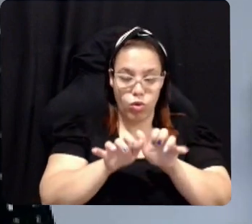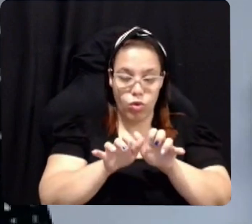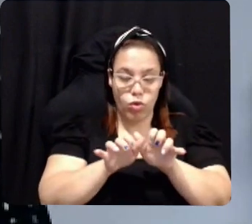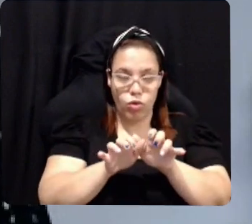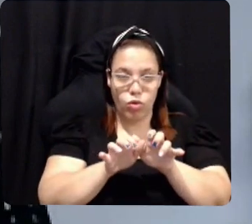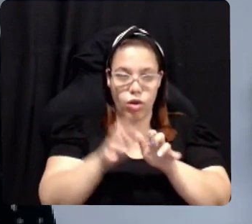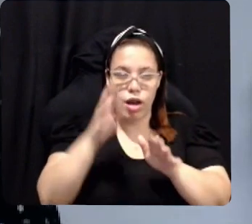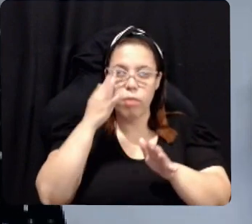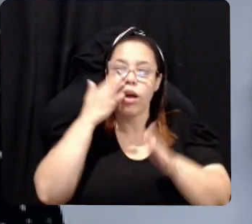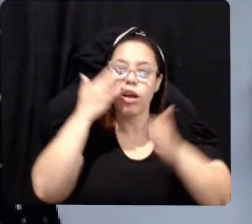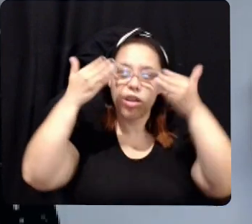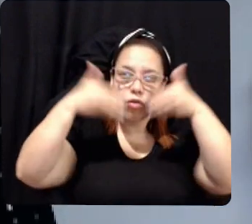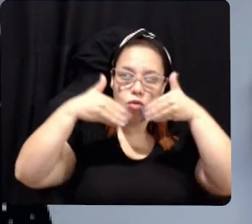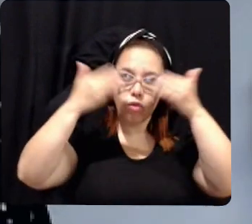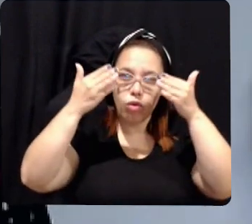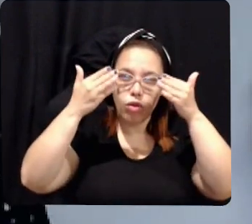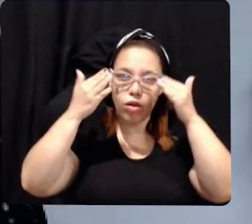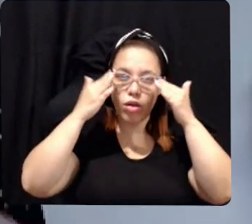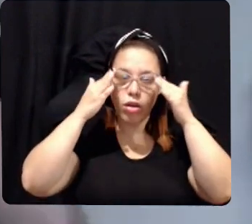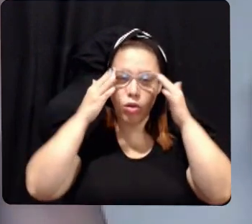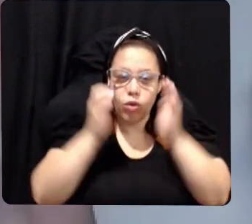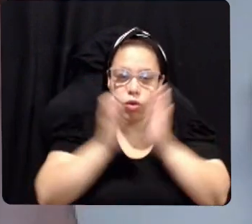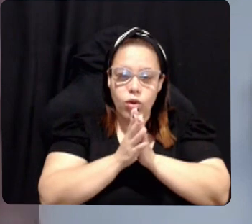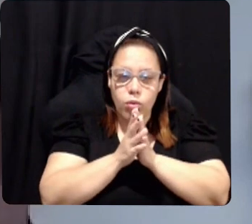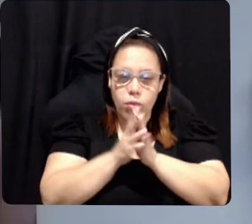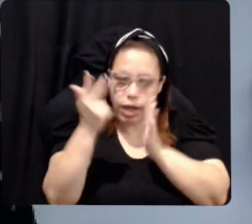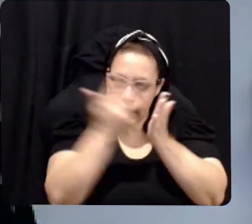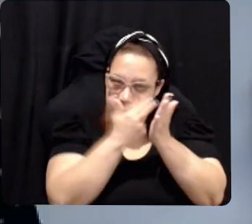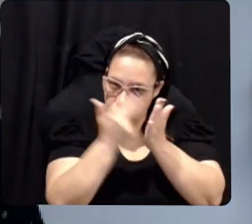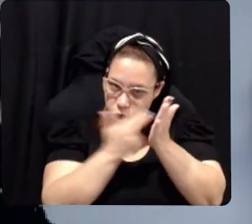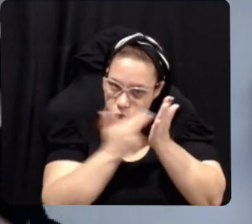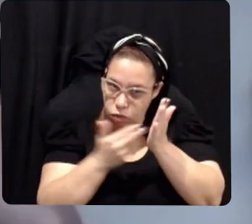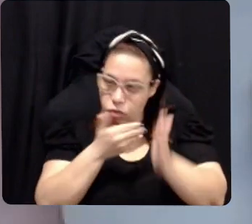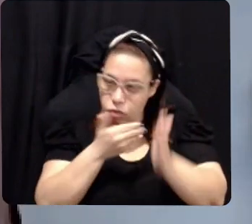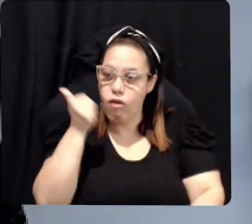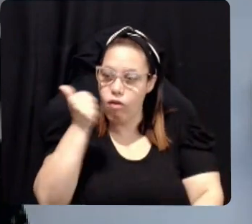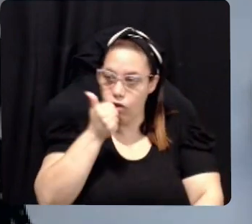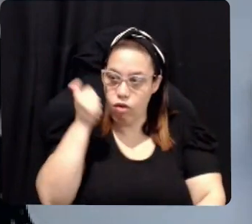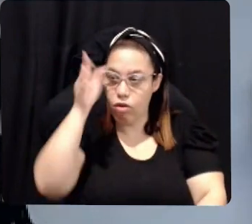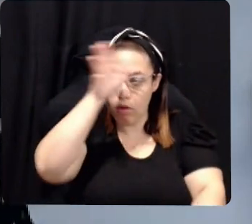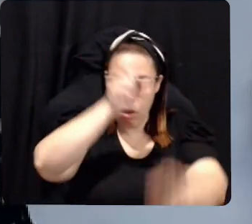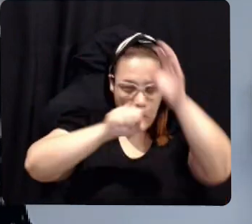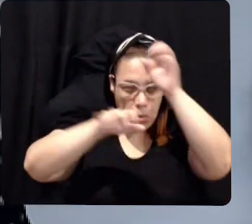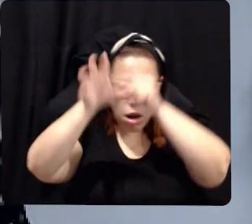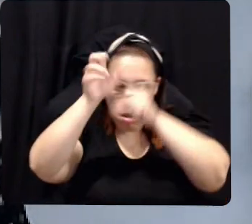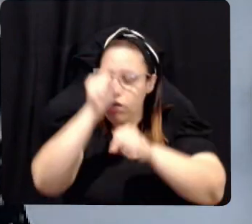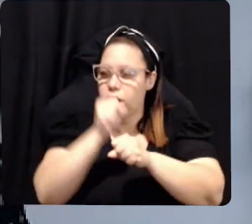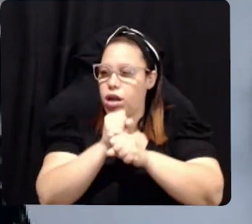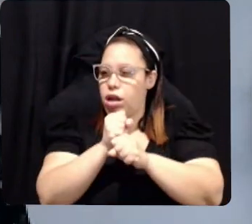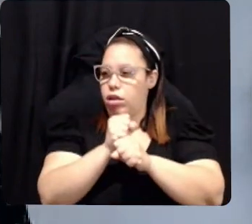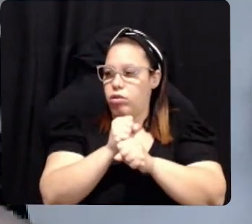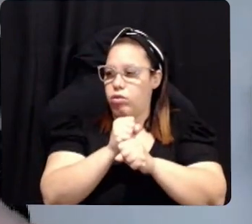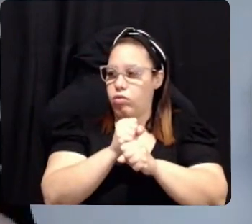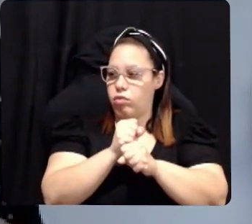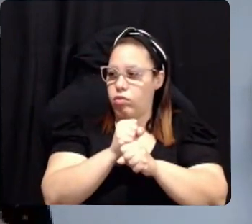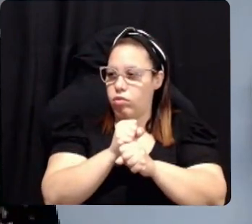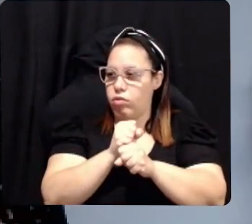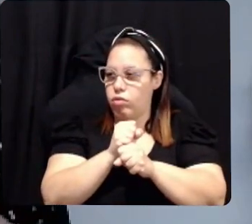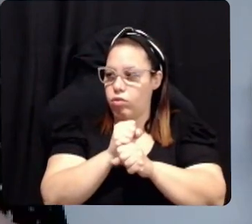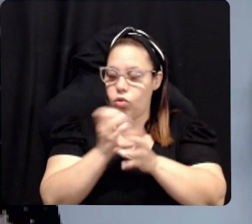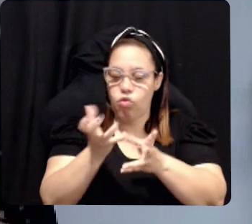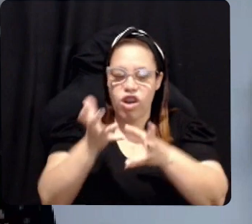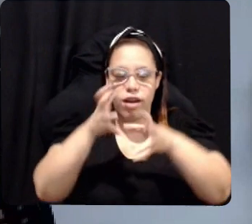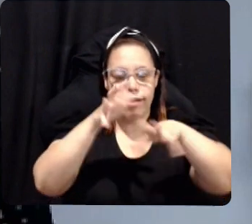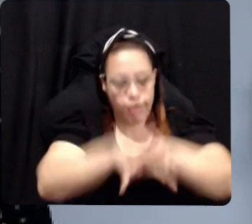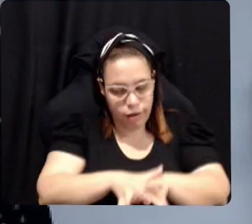computador. Ela é mais visual? Se eu colocar mais figuras, ela vai melhorar o aprendizado? Isso